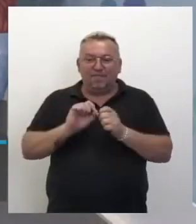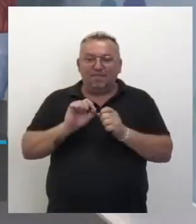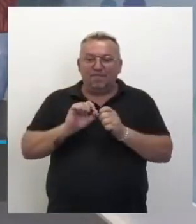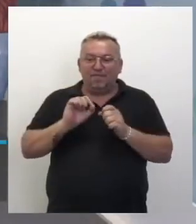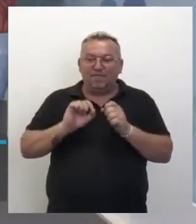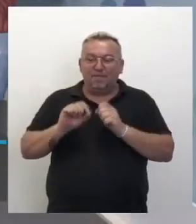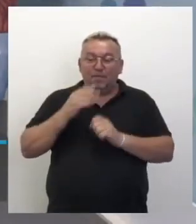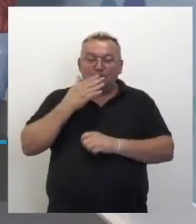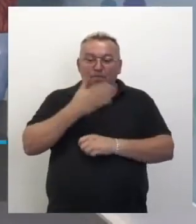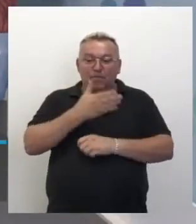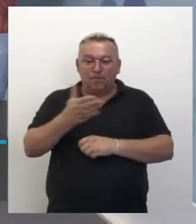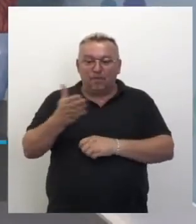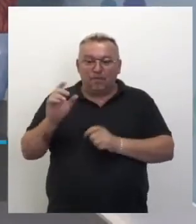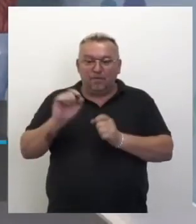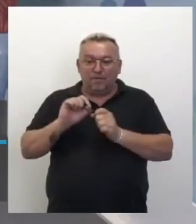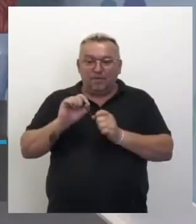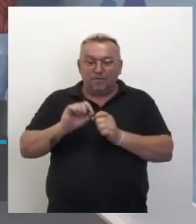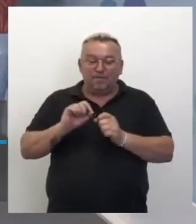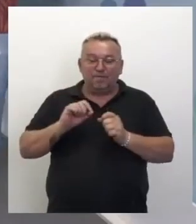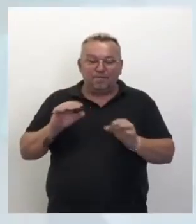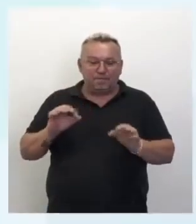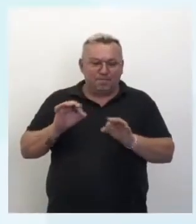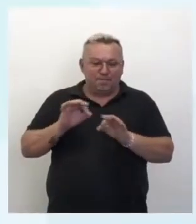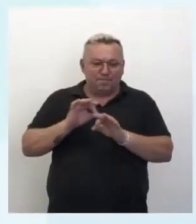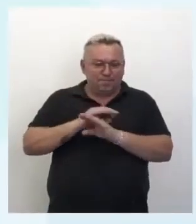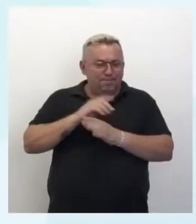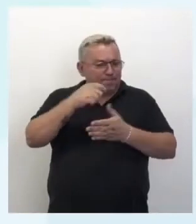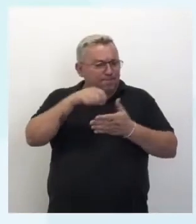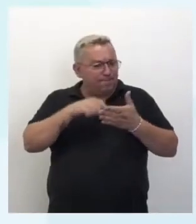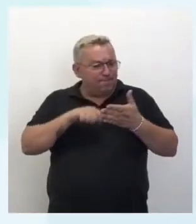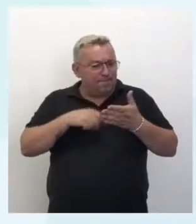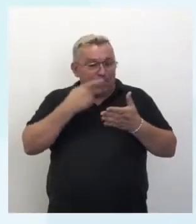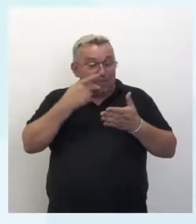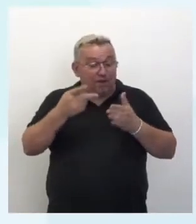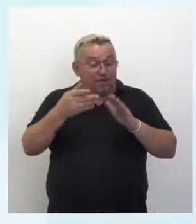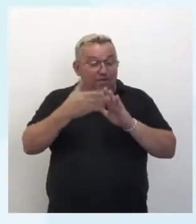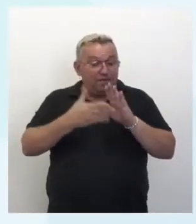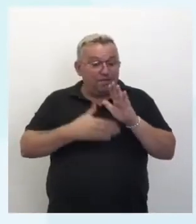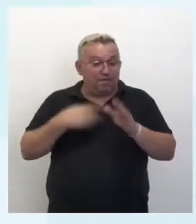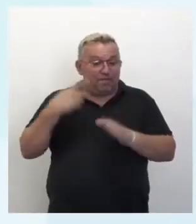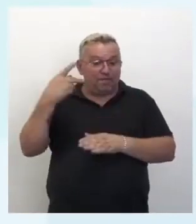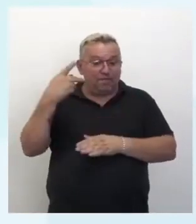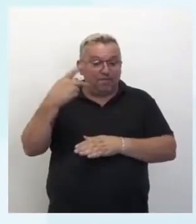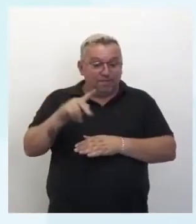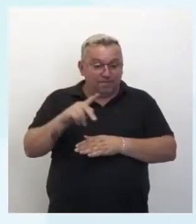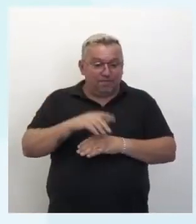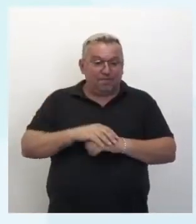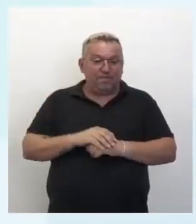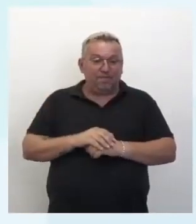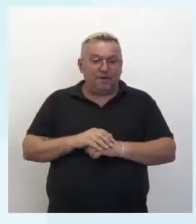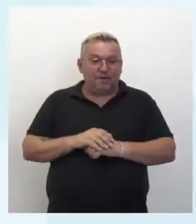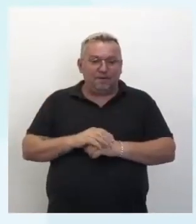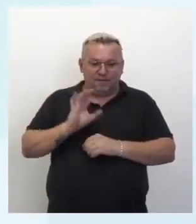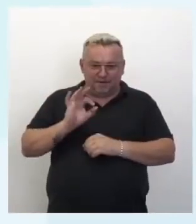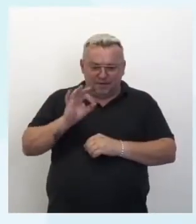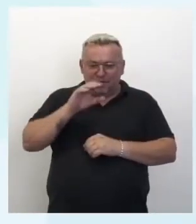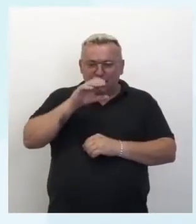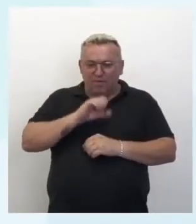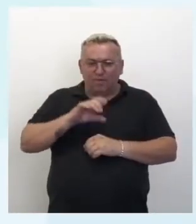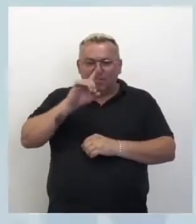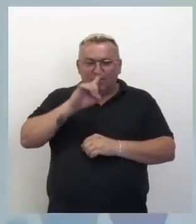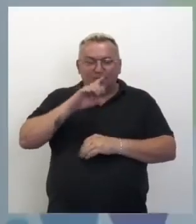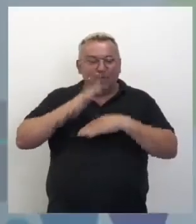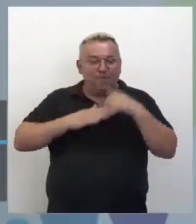pede para que vocês façam aí a sua composition aí, falando sobre os seus planos para o fim de semana. É uma maneira de você praticar